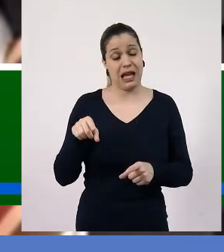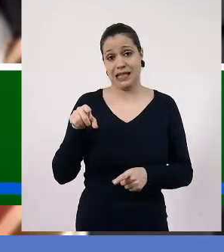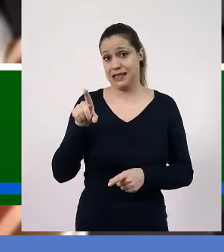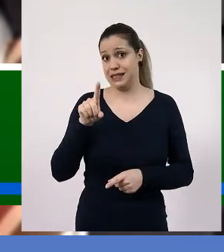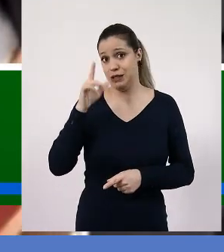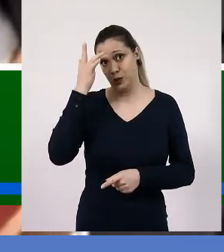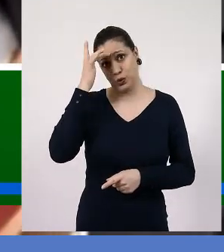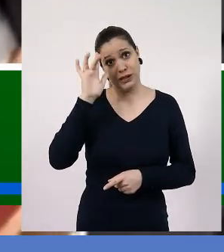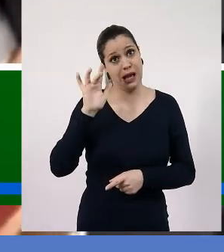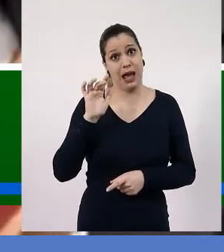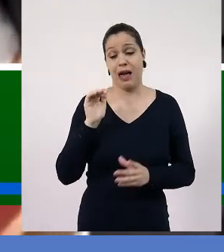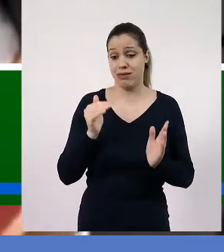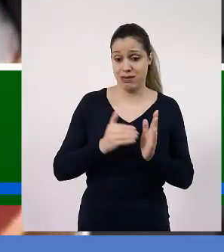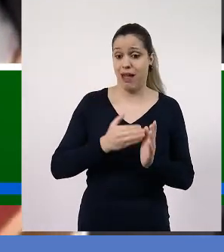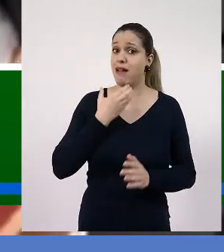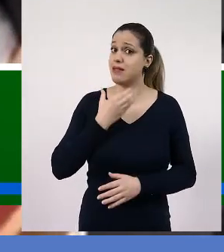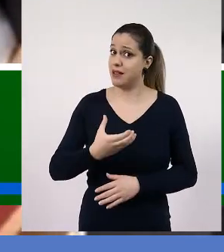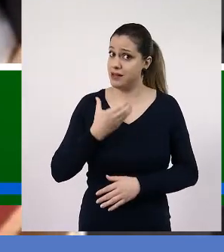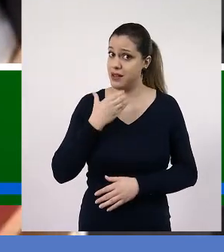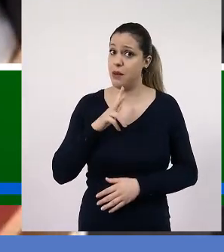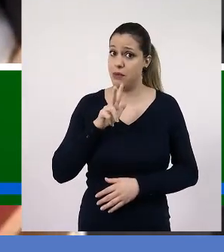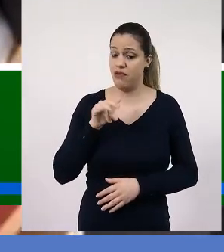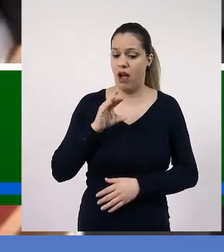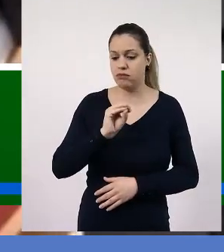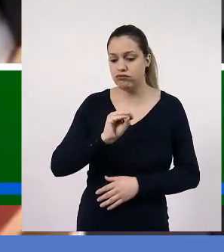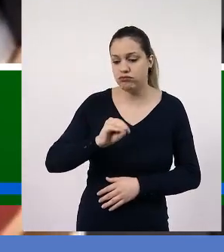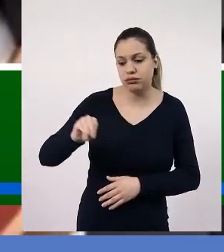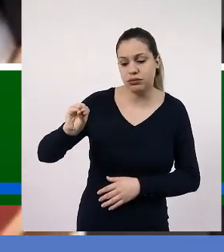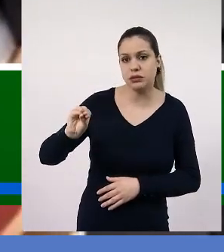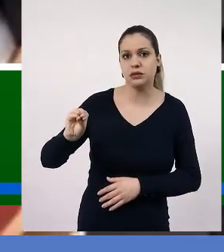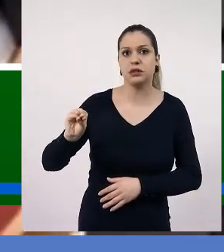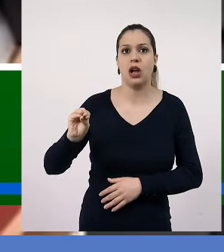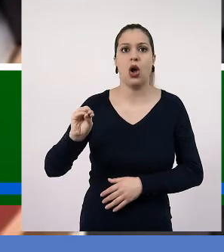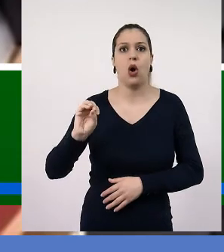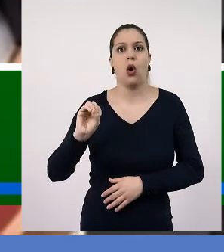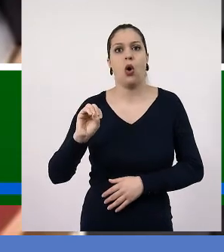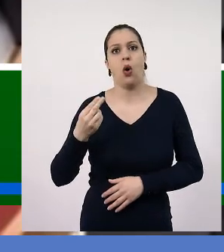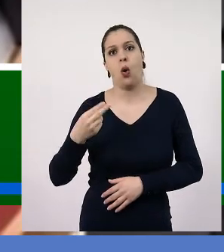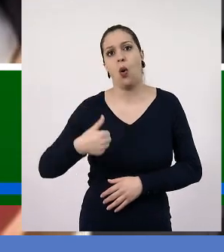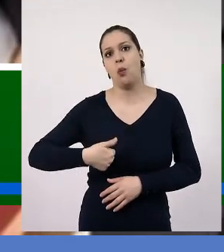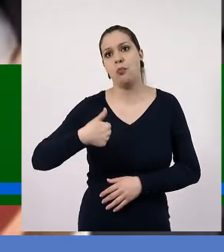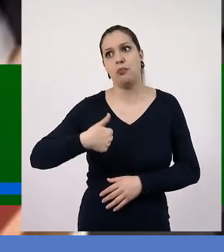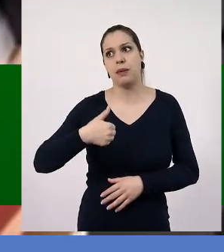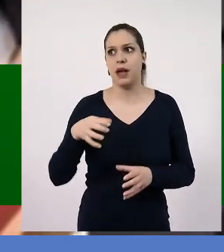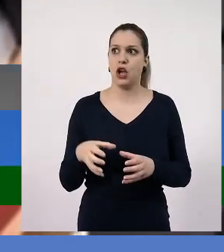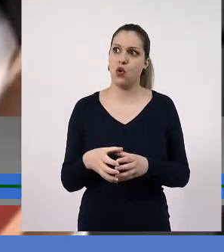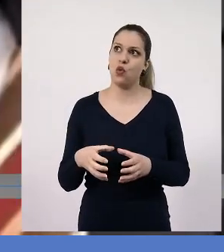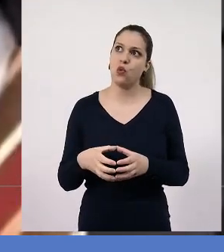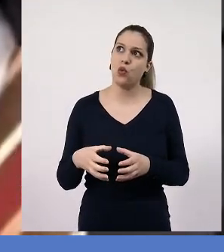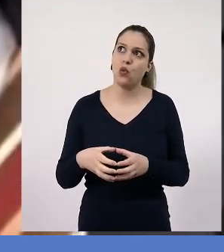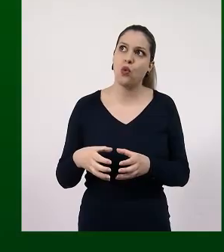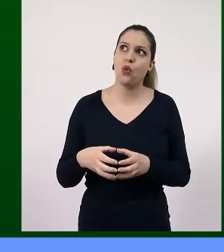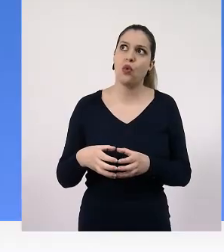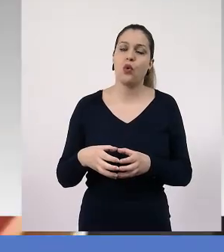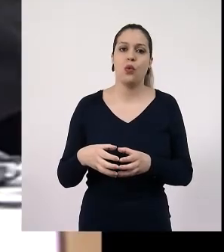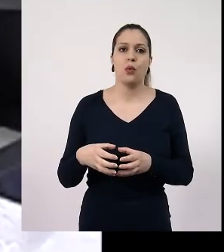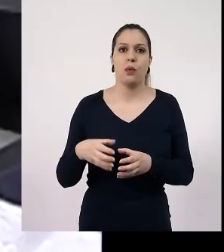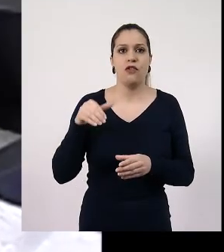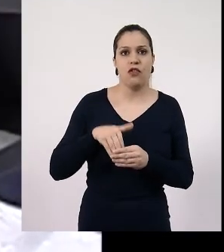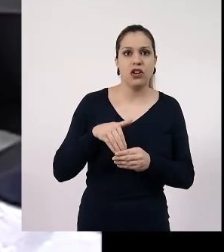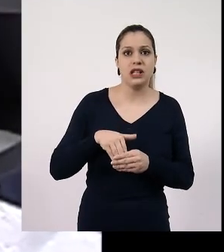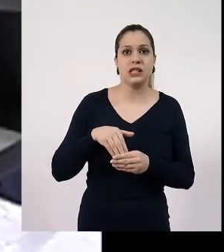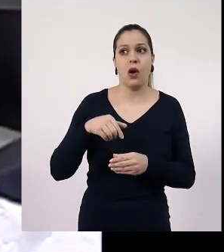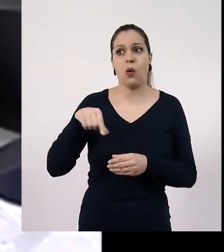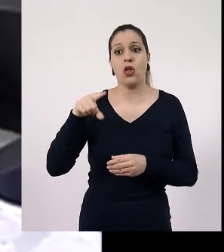não passe do mês de dezembro. Acredito que eles podem até normatizar para fazer primeiro turno na segunda quinzena do mês de